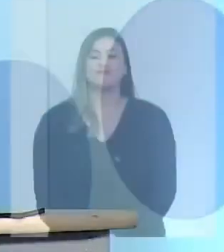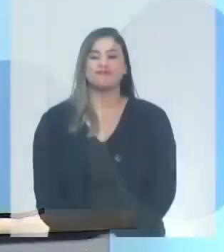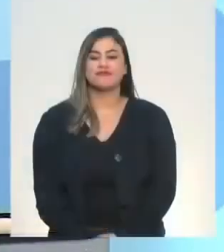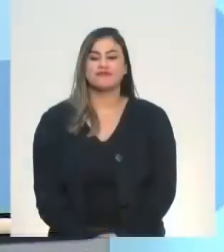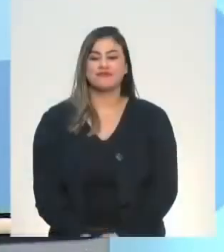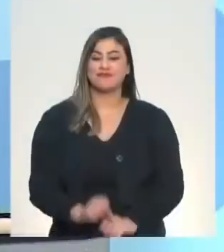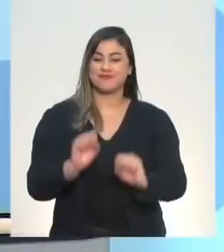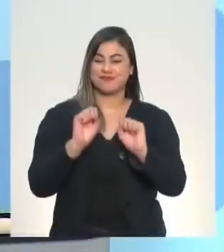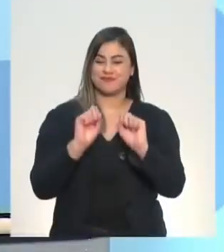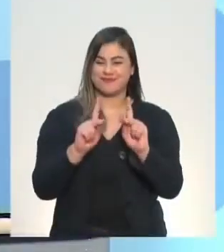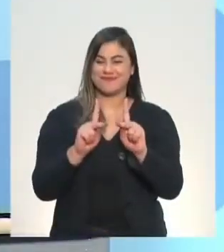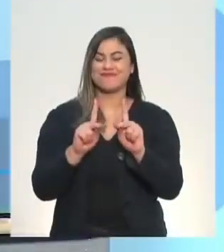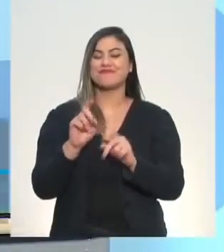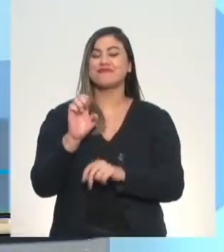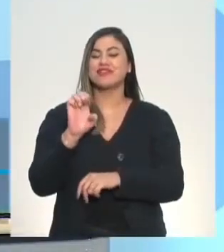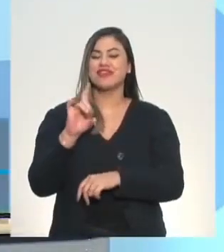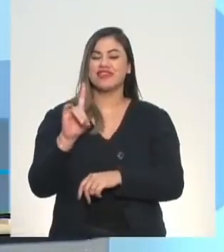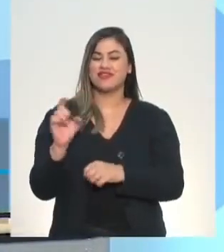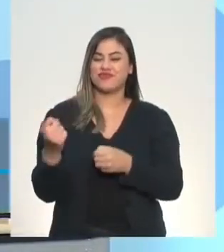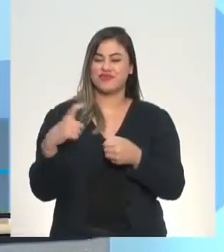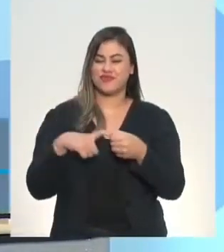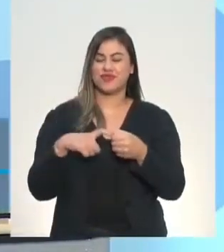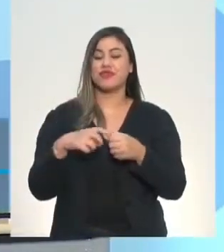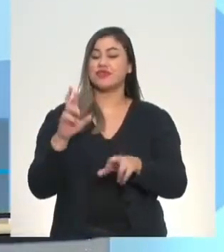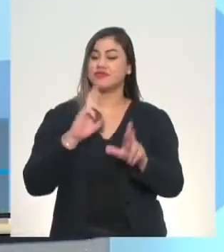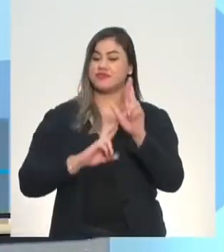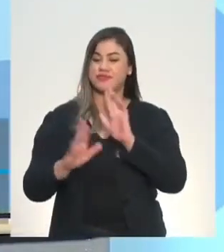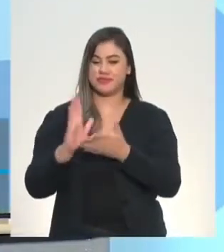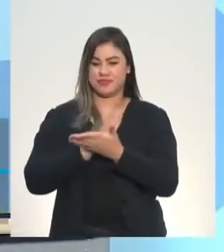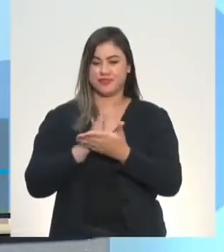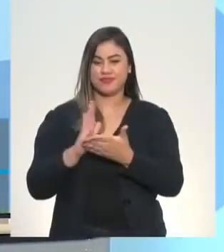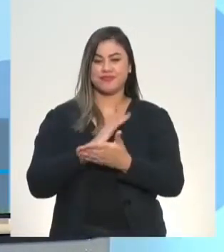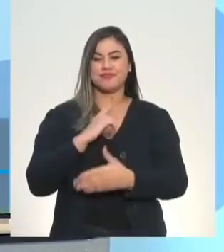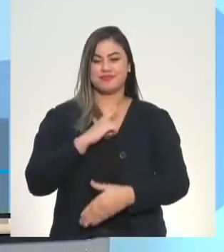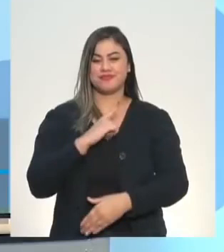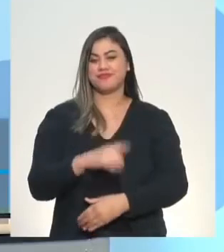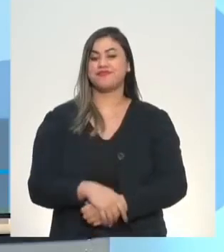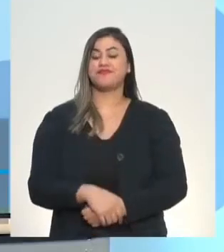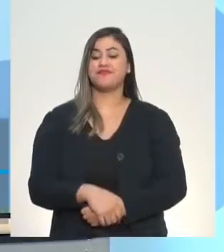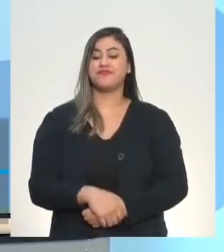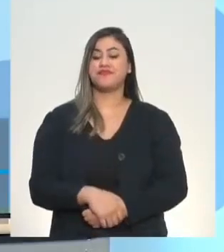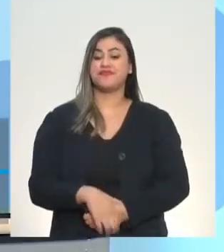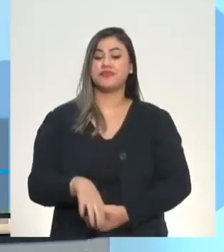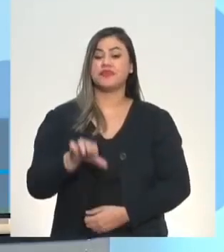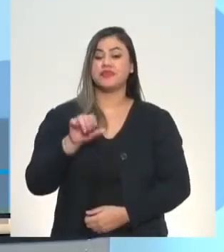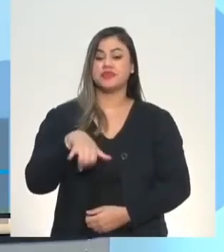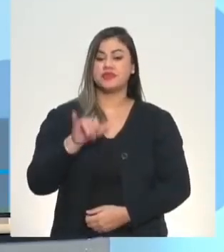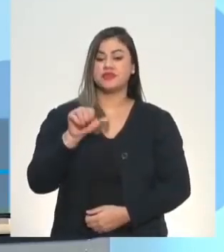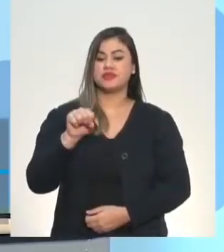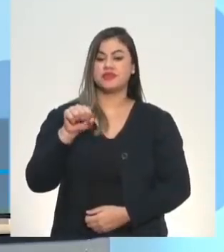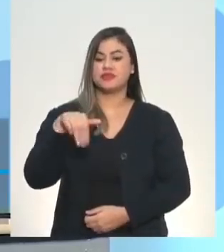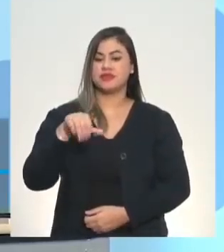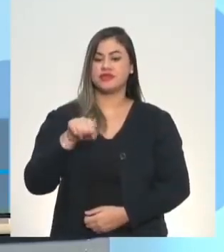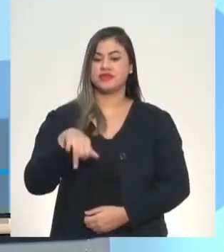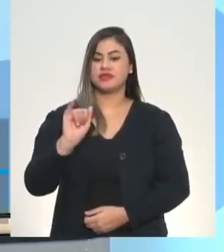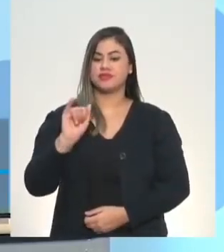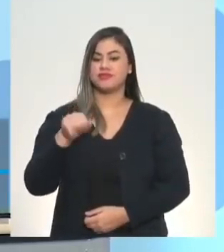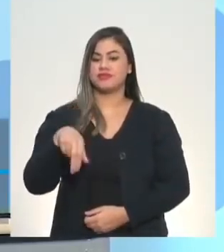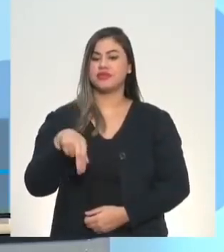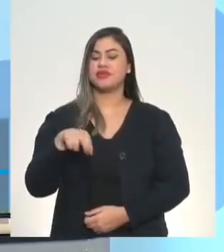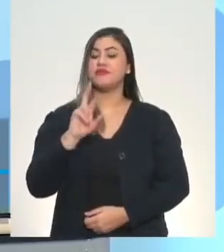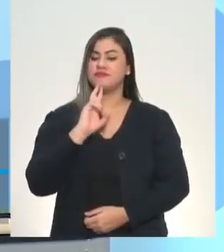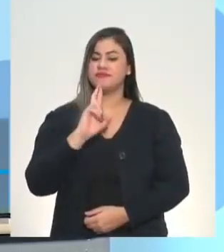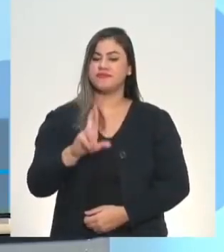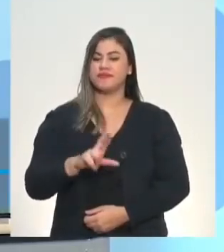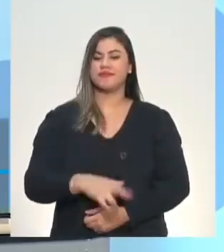Ok, Ed, we are back and we have some answers. Temos aqui algumas respostas. A Yasmin mandou para a gente letter F. He was born